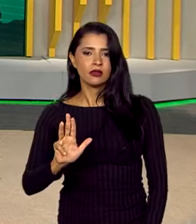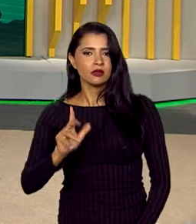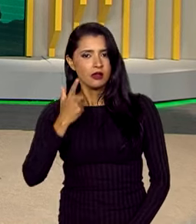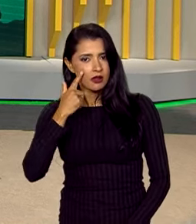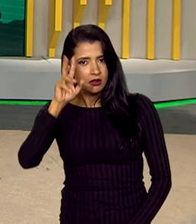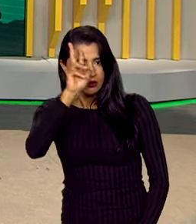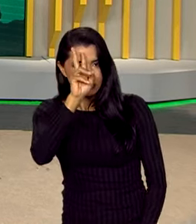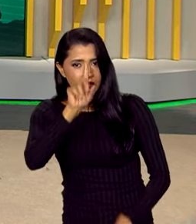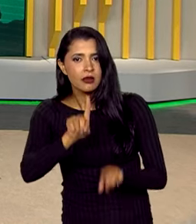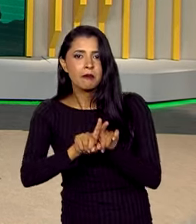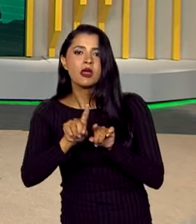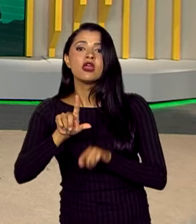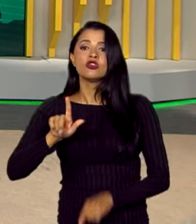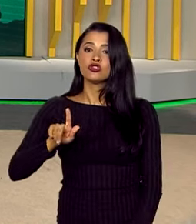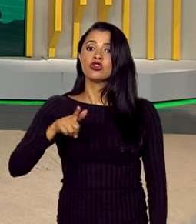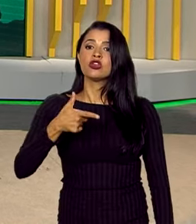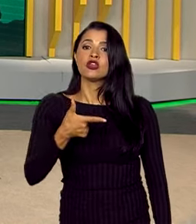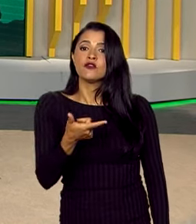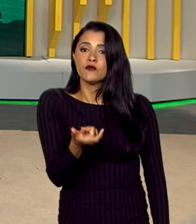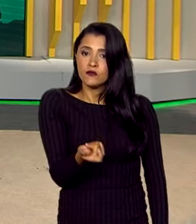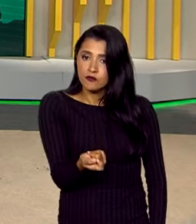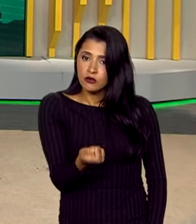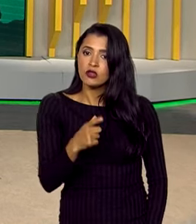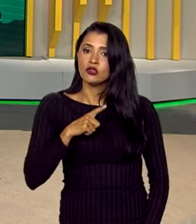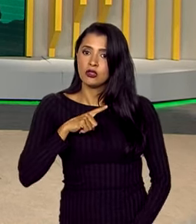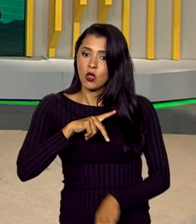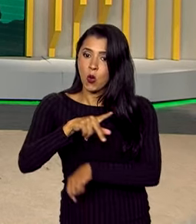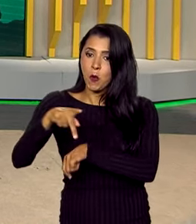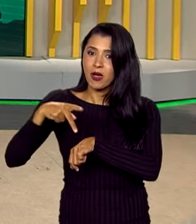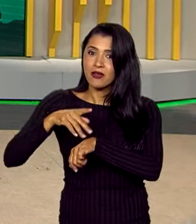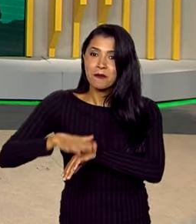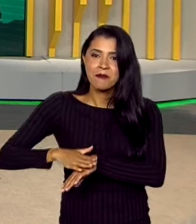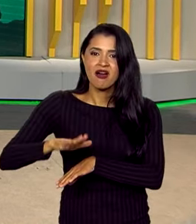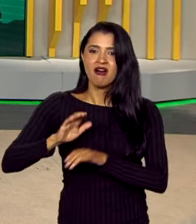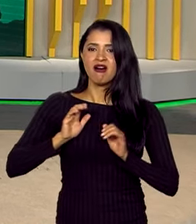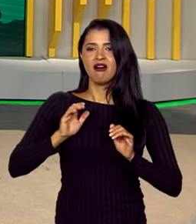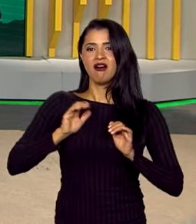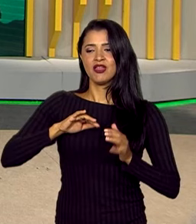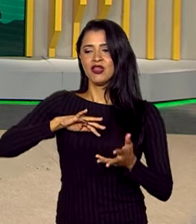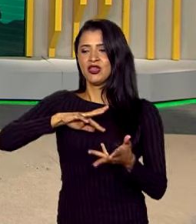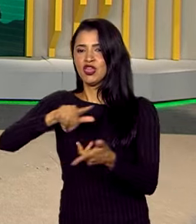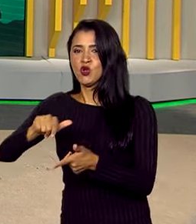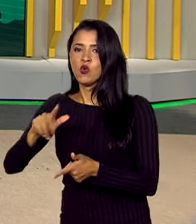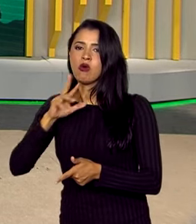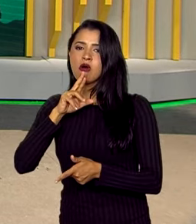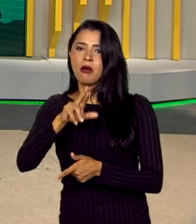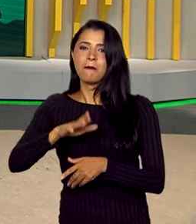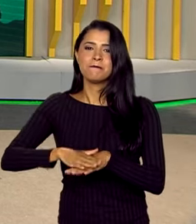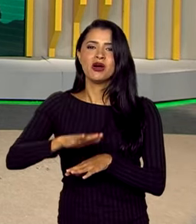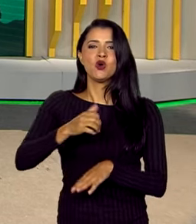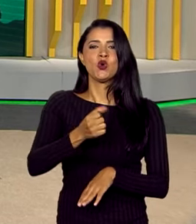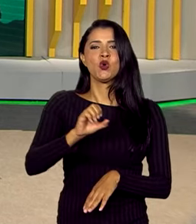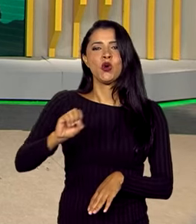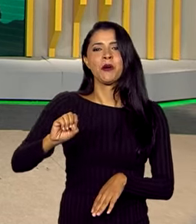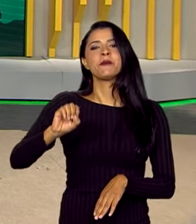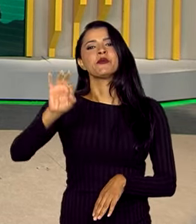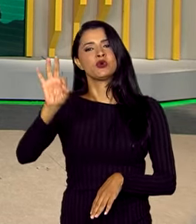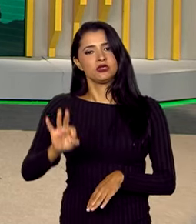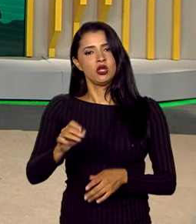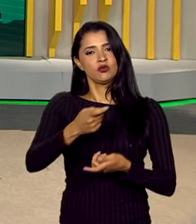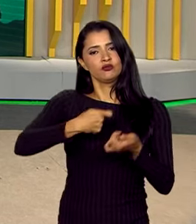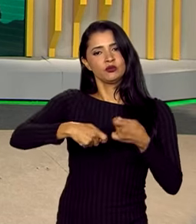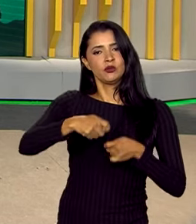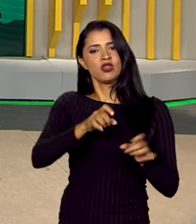que lembrar que o G20 reúne os países mais ricos do mundo, que respondem por mais de 80% da economia e